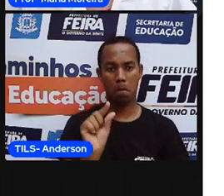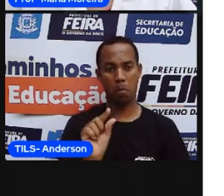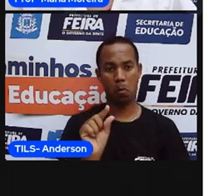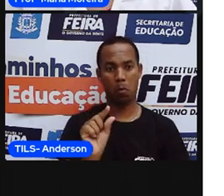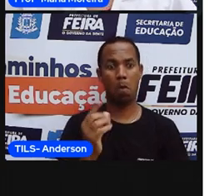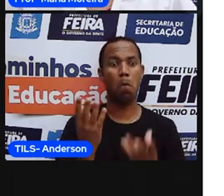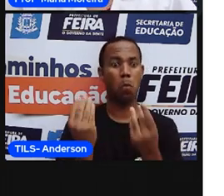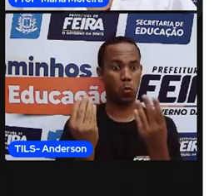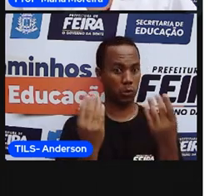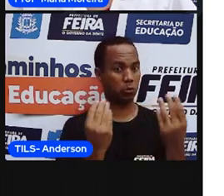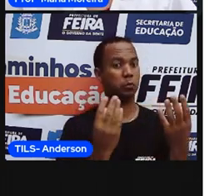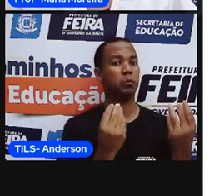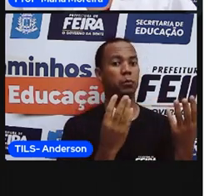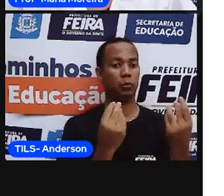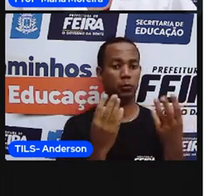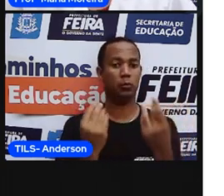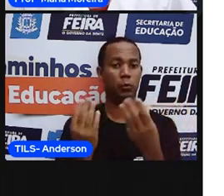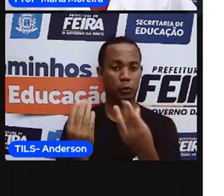Anderson?